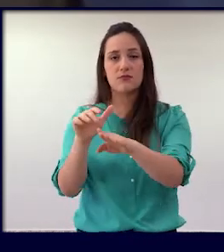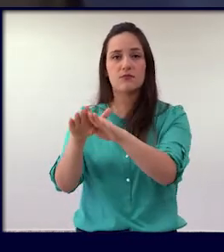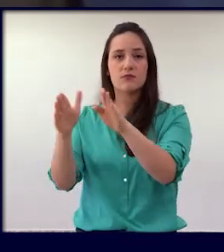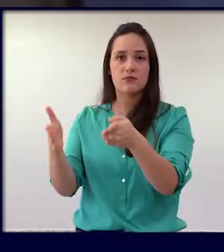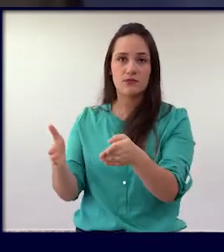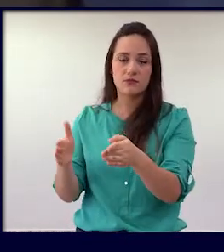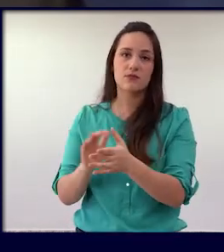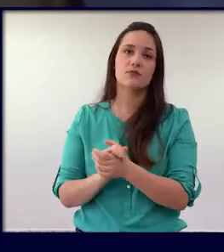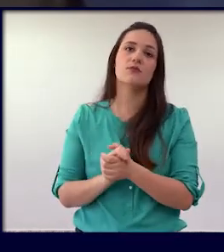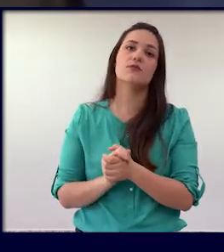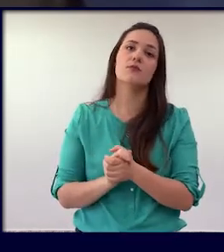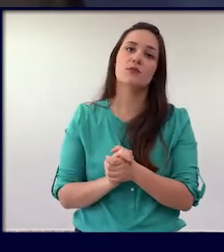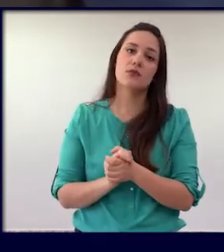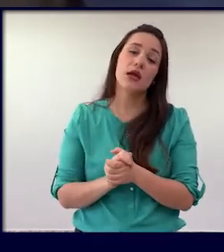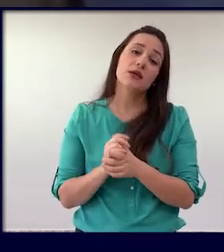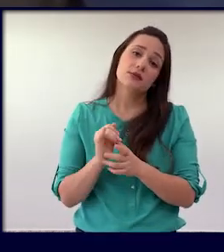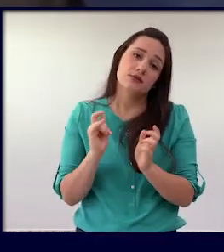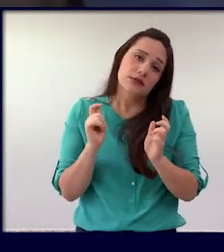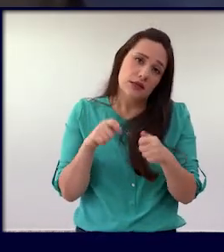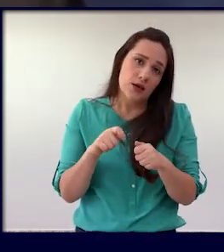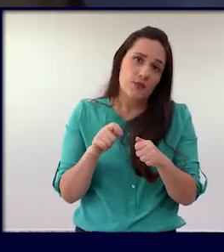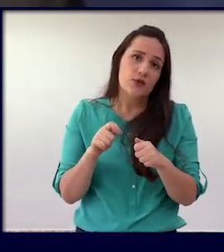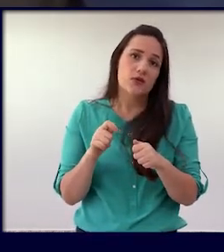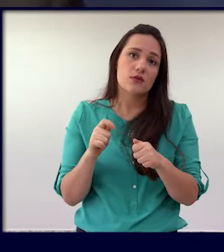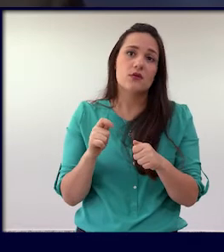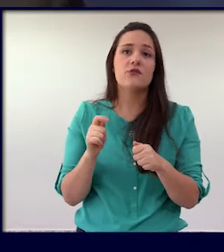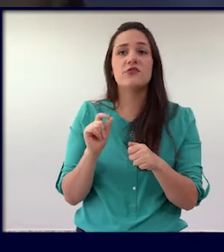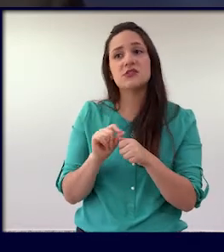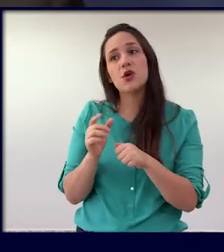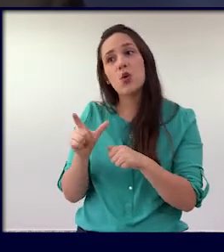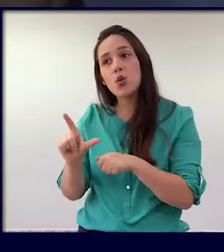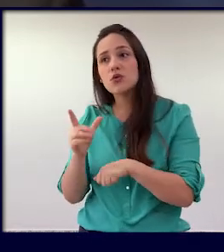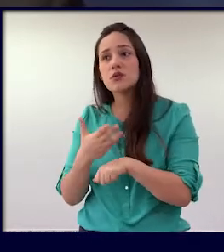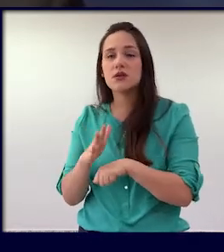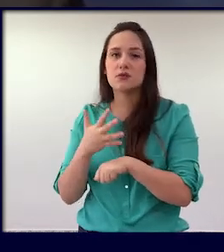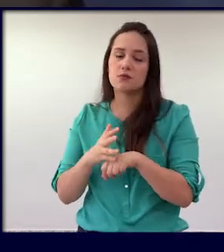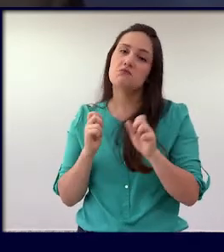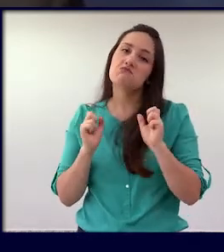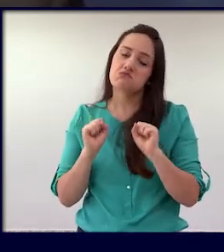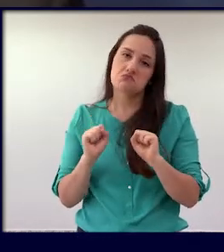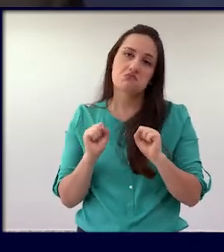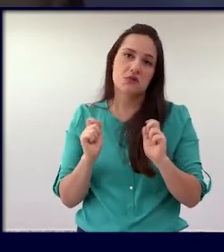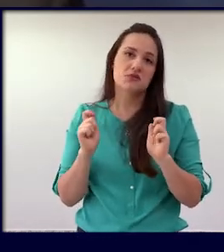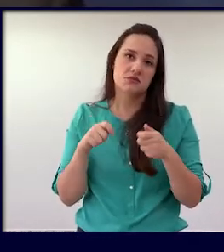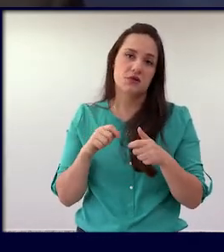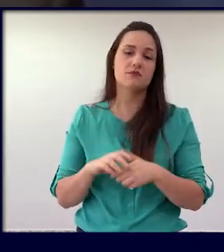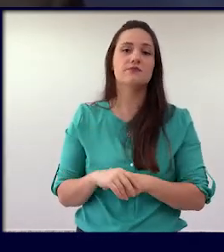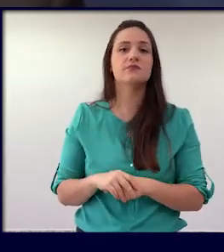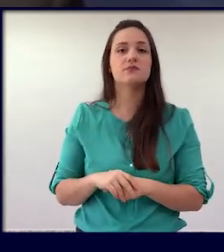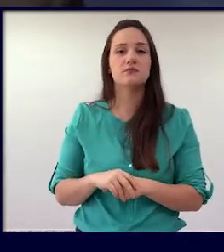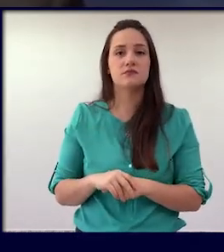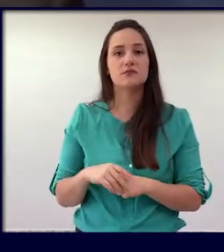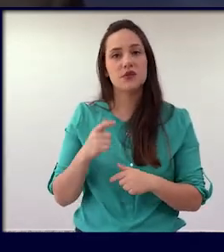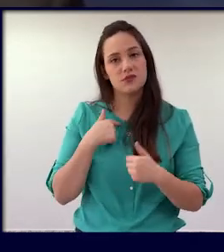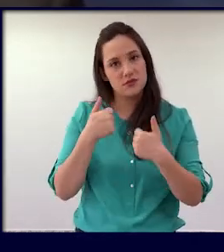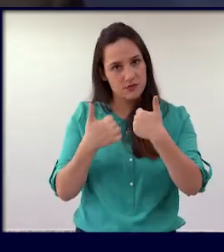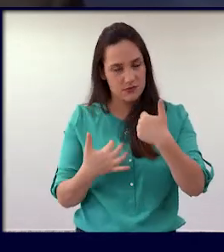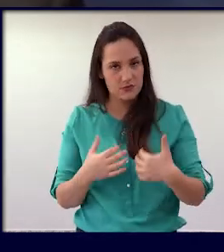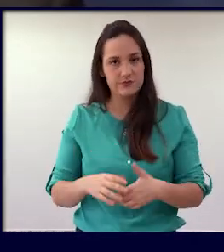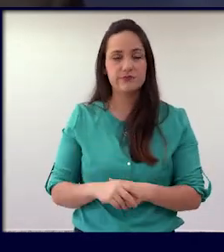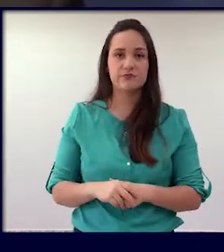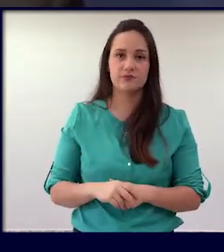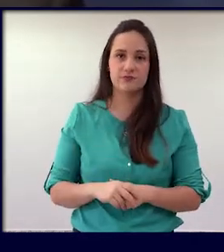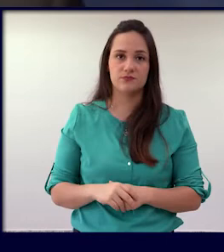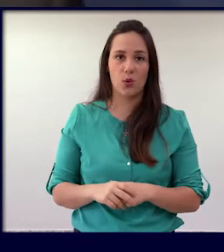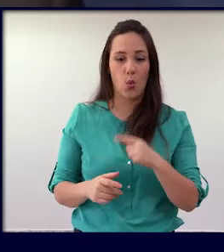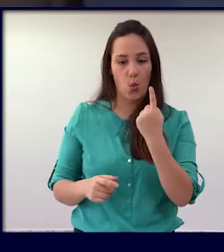primeiro mesário, ficando a critério e havendo possibilidade de treinar os outros mesários que também são